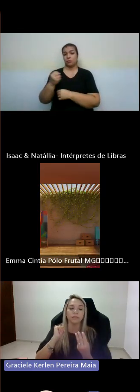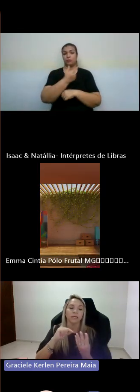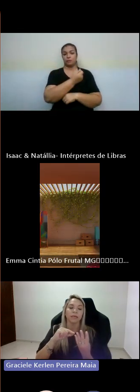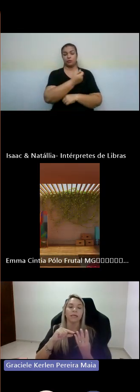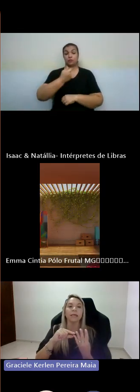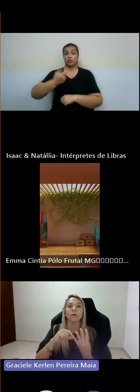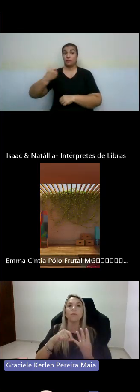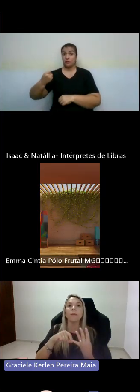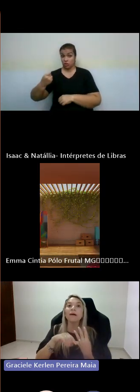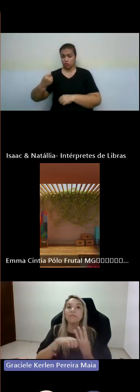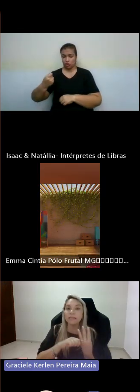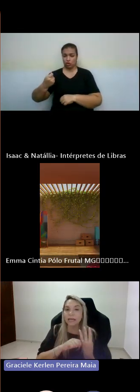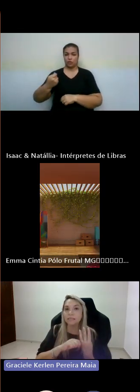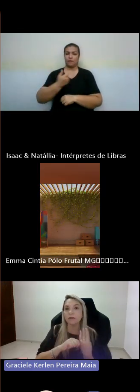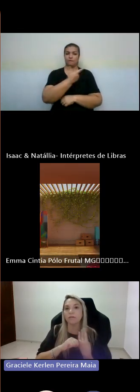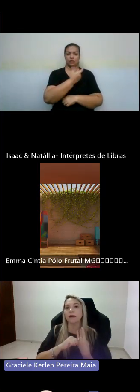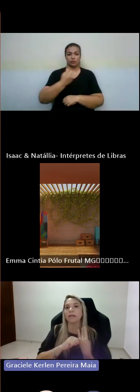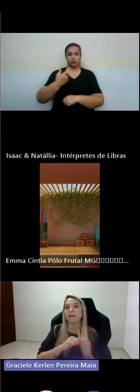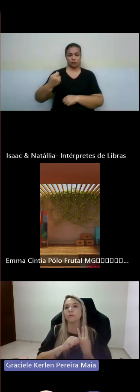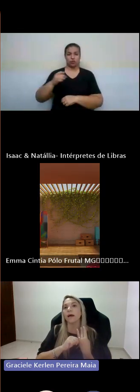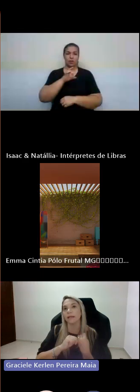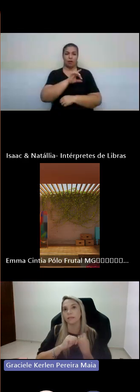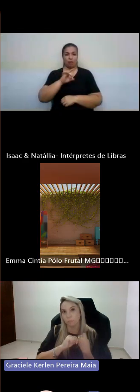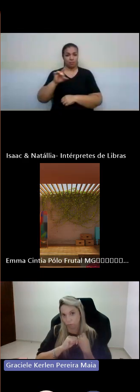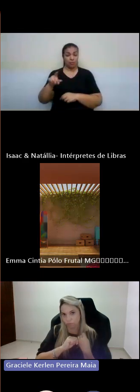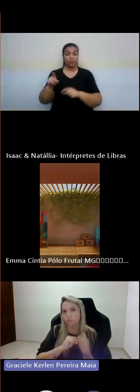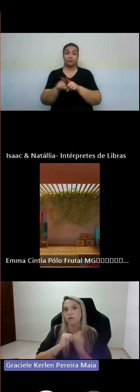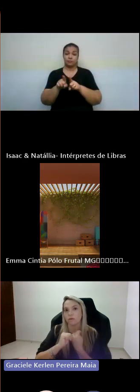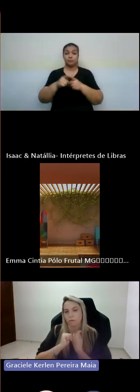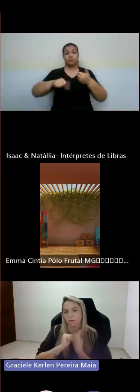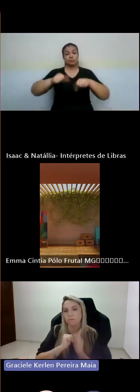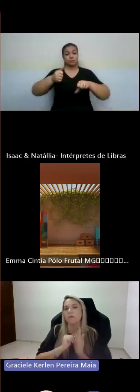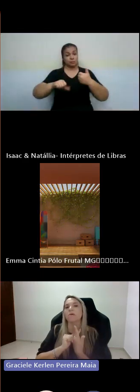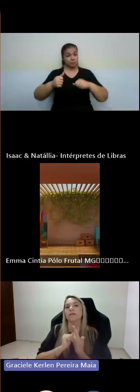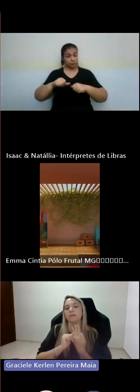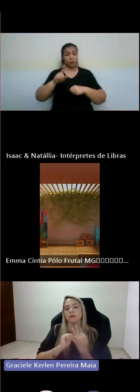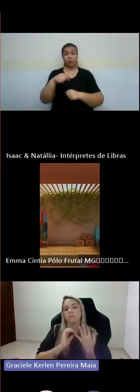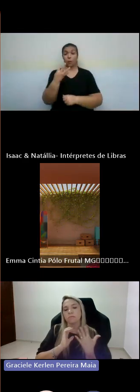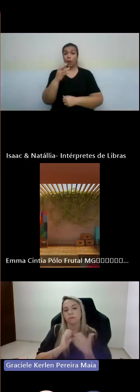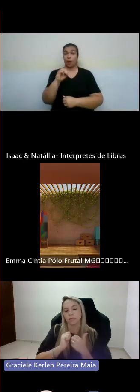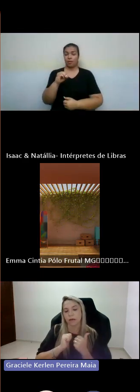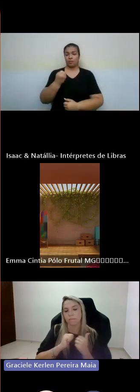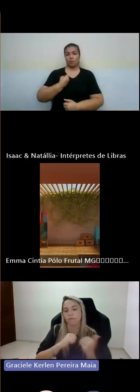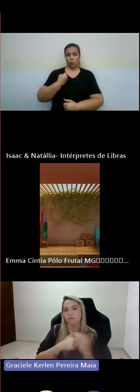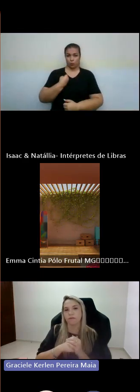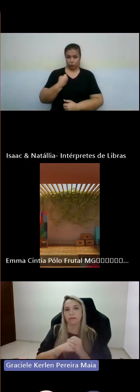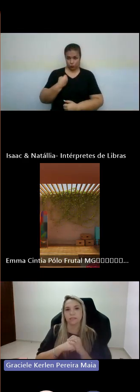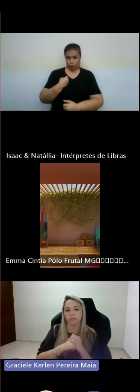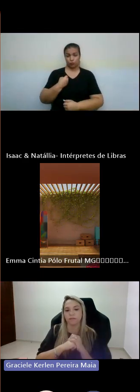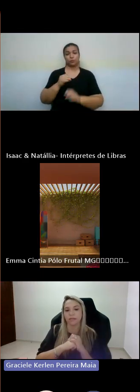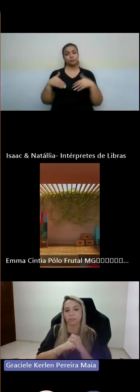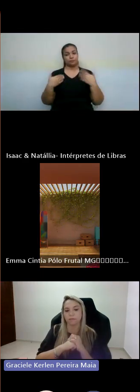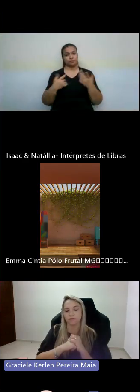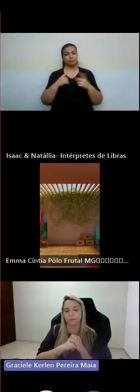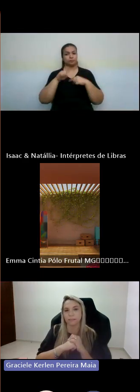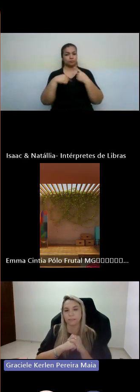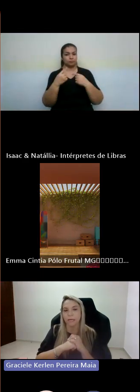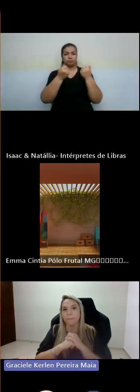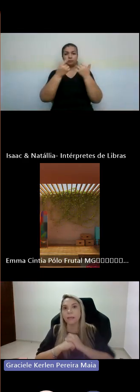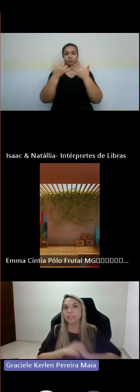um, e uma avaliação valendo 40 pontos. Bom? Então, daqui a pouco eu falo das atividades